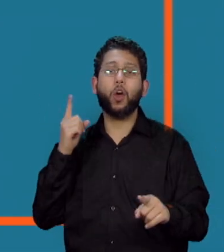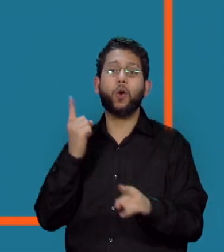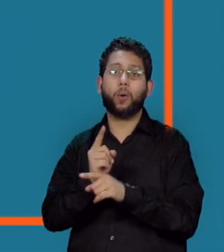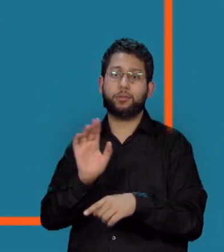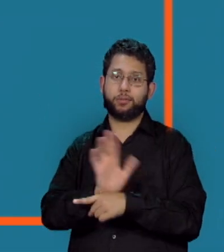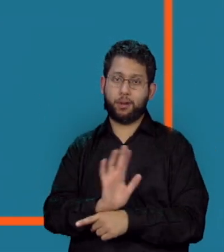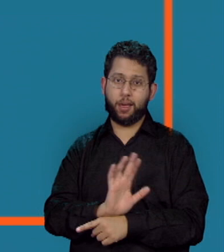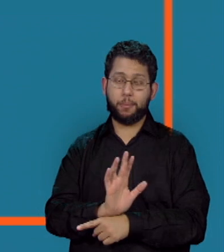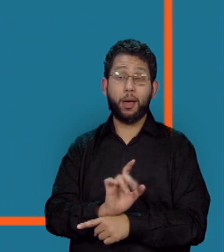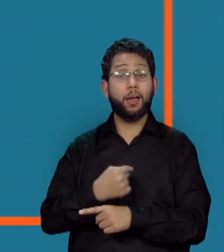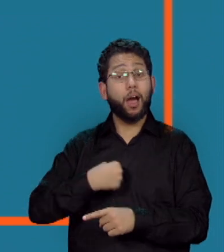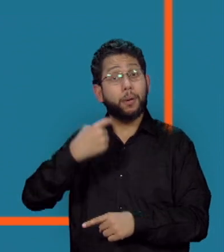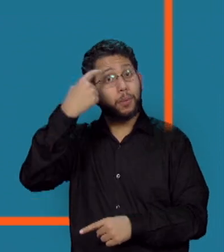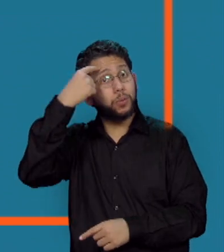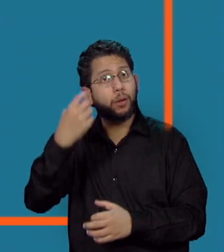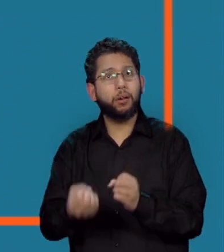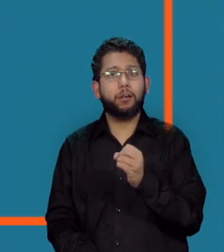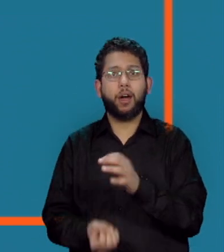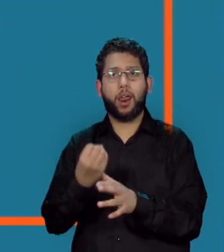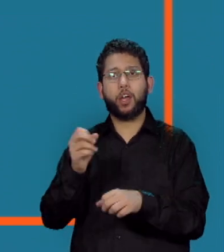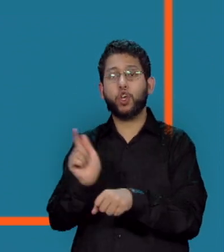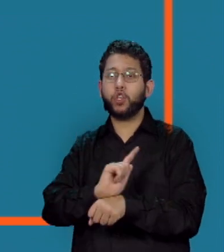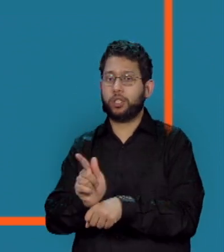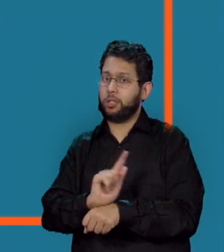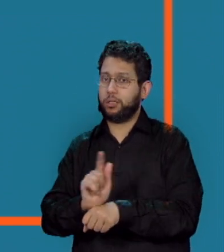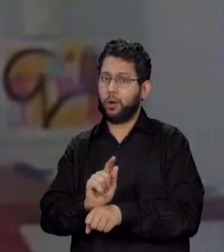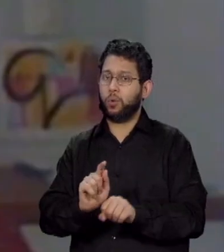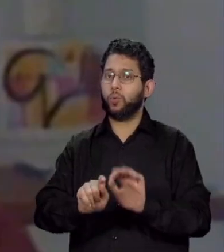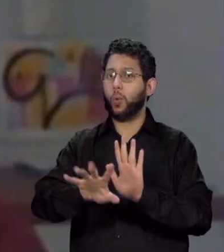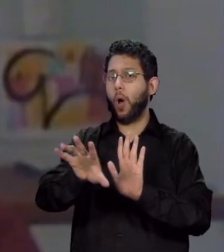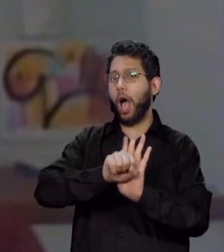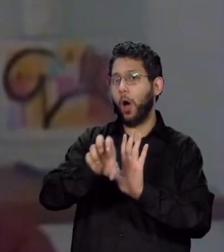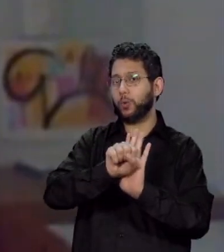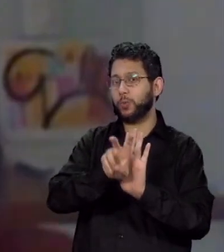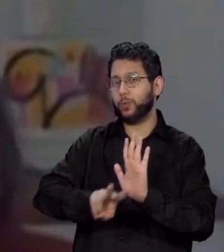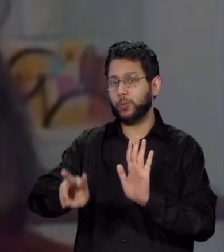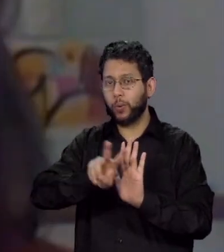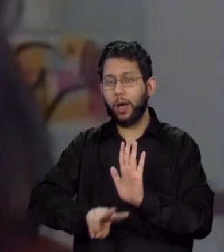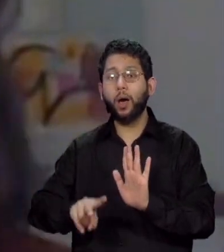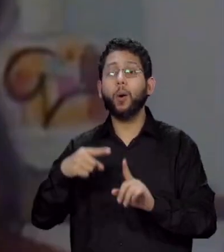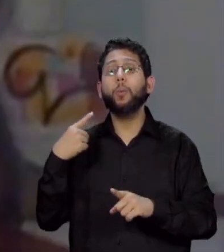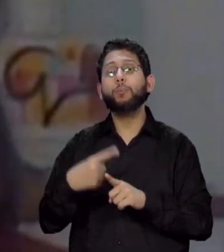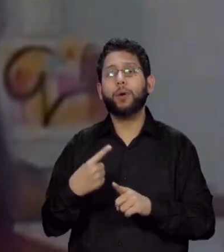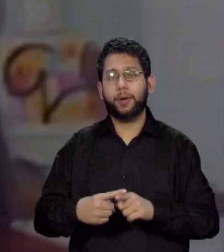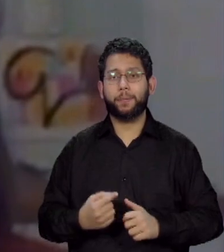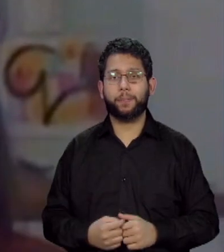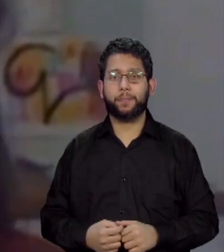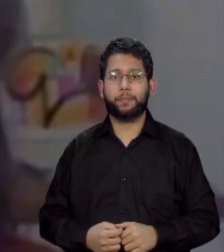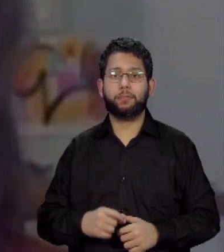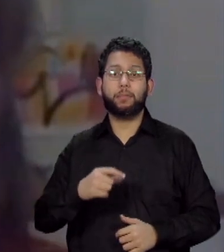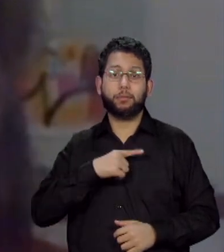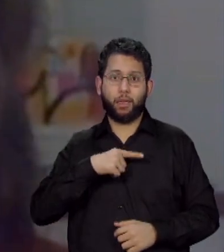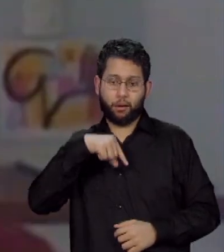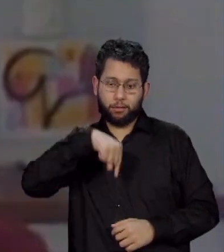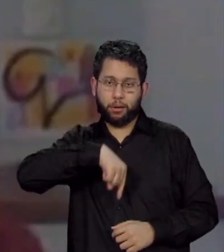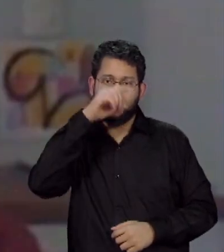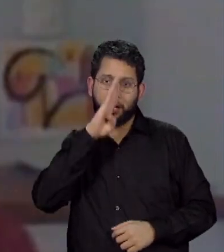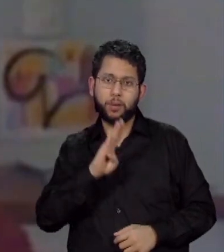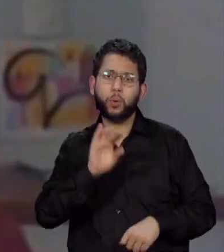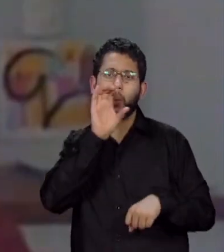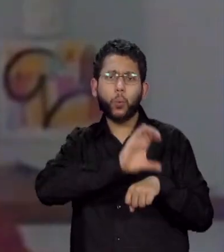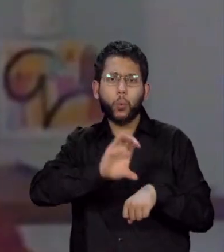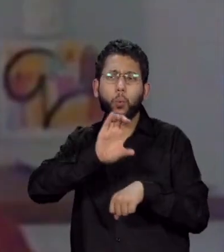gestão do audiovisual. Por que gestão do audiovisual? Porque nos cursos que existem no Brasil,